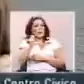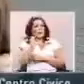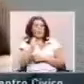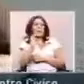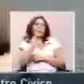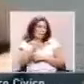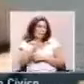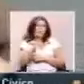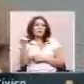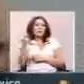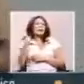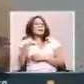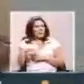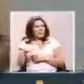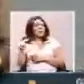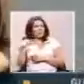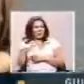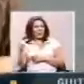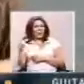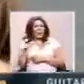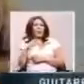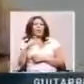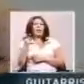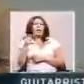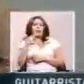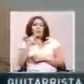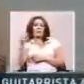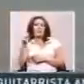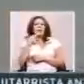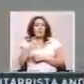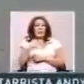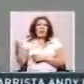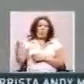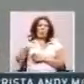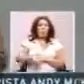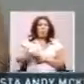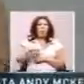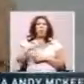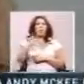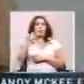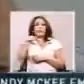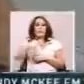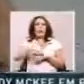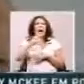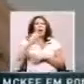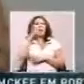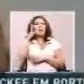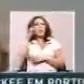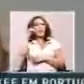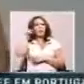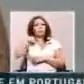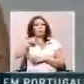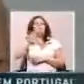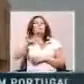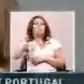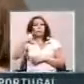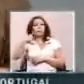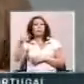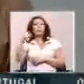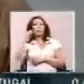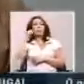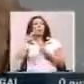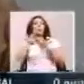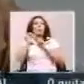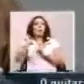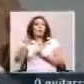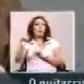implica que de facto tenha tido a sua confirmação de presença neste programa até à 1 da tarde, altura em que depois comunicou à RTP que afinal,